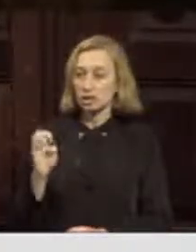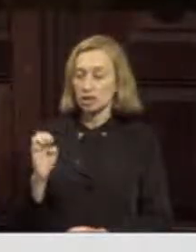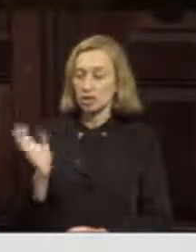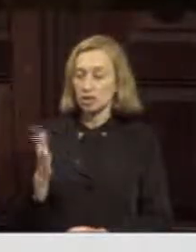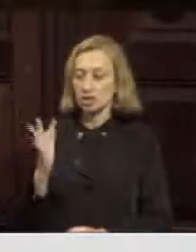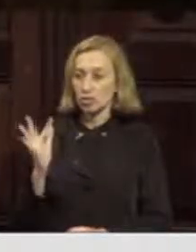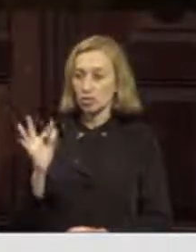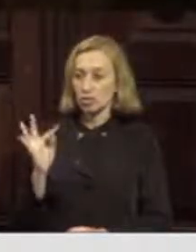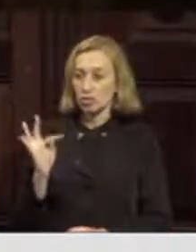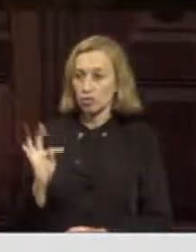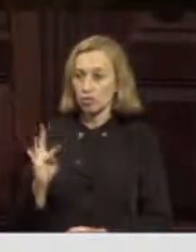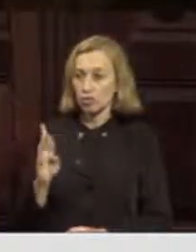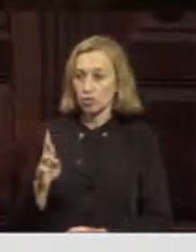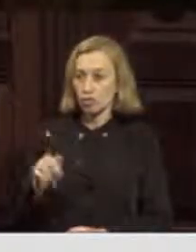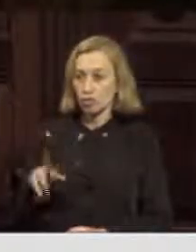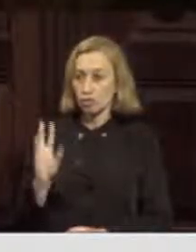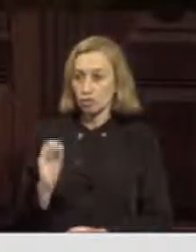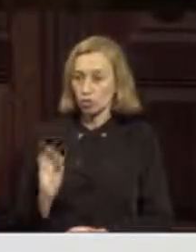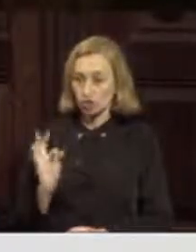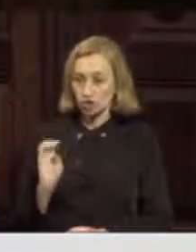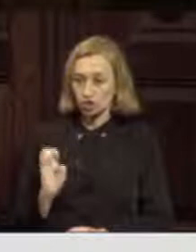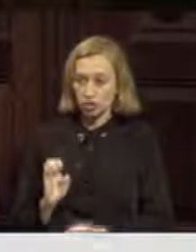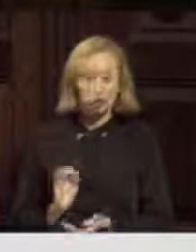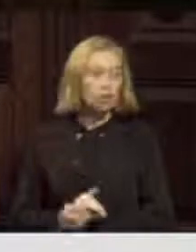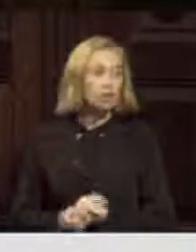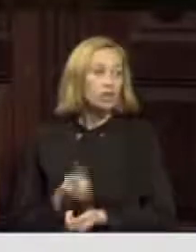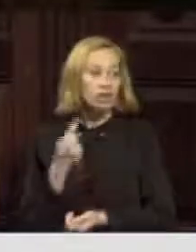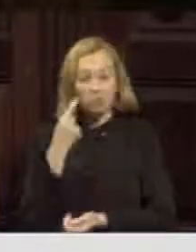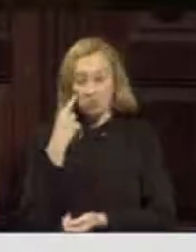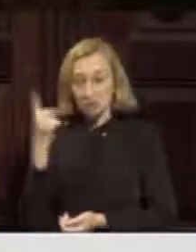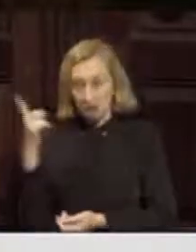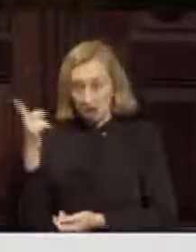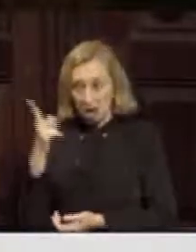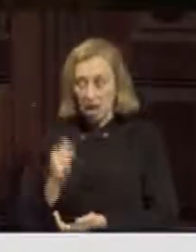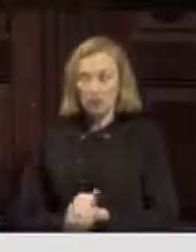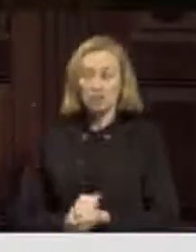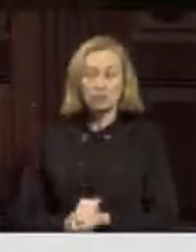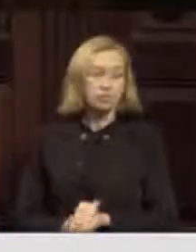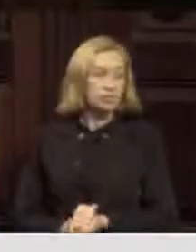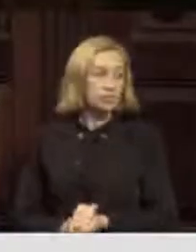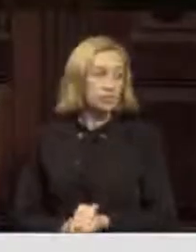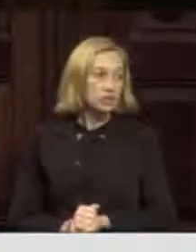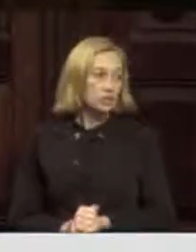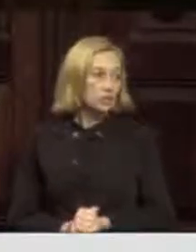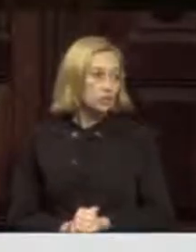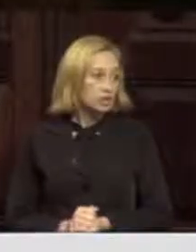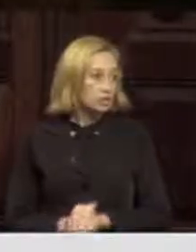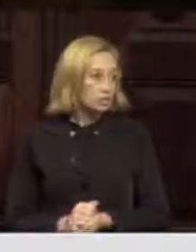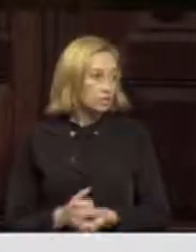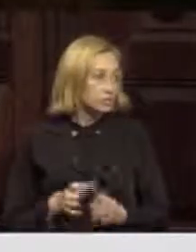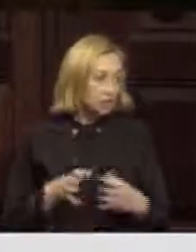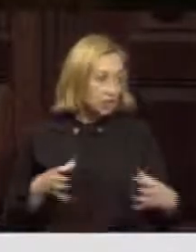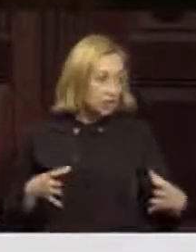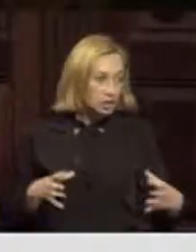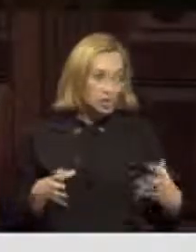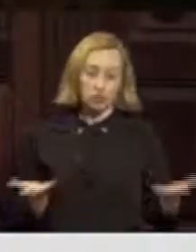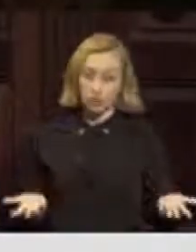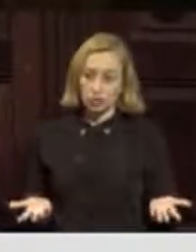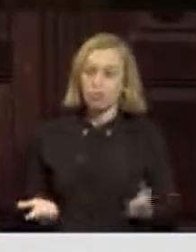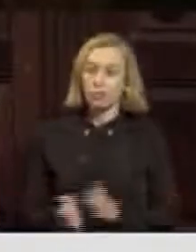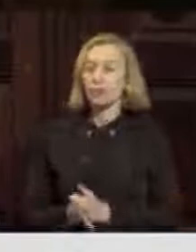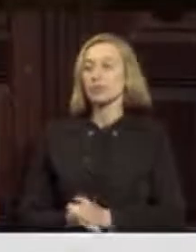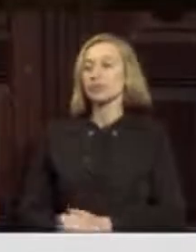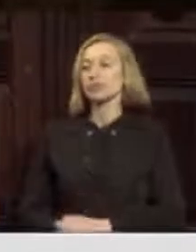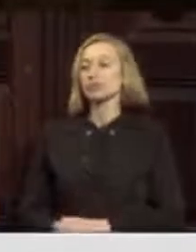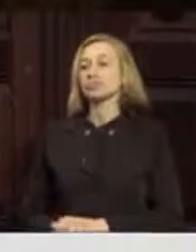do estado, nós temos lá uma presença enorme também na questão da agricultura. O norte, idem. Lembrar que